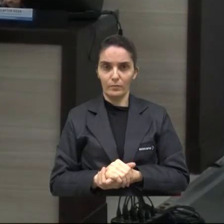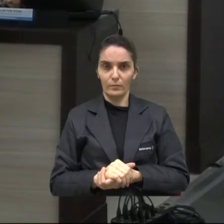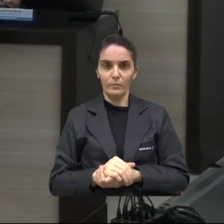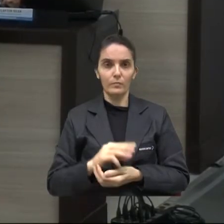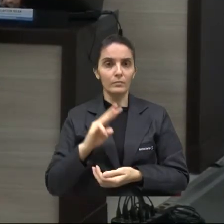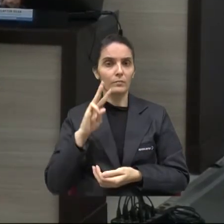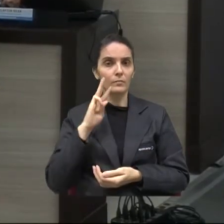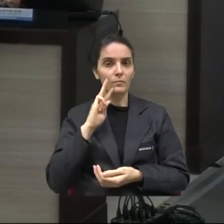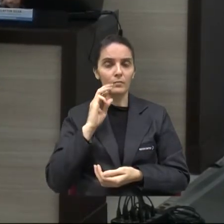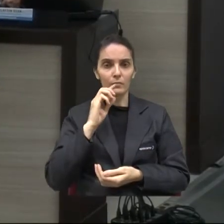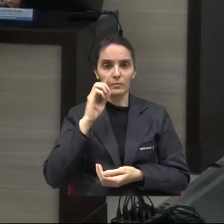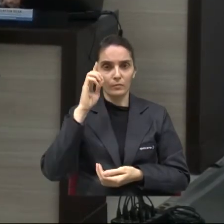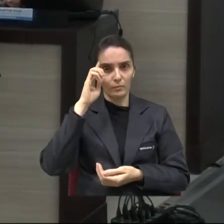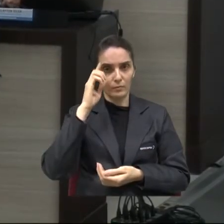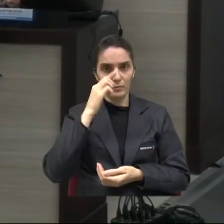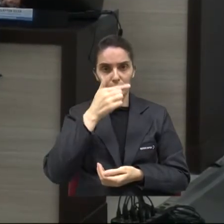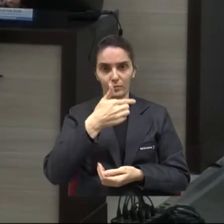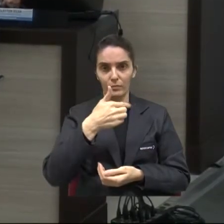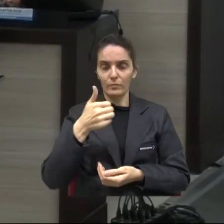terça-feira, dia 21,